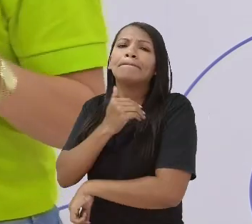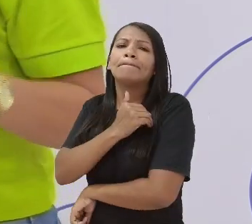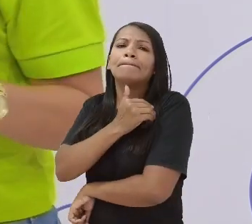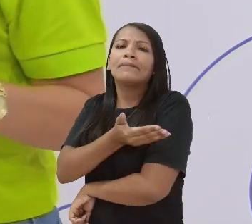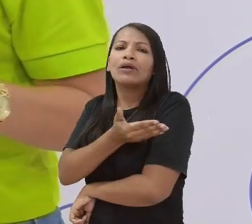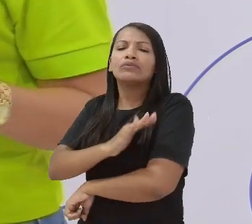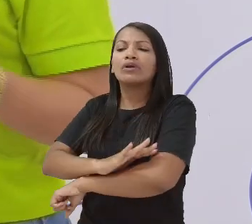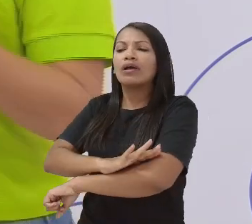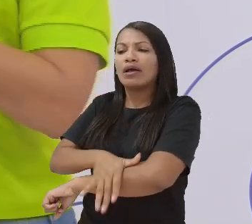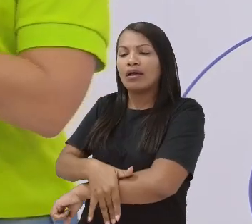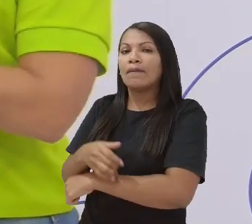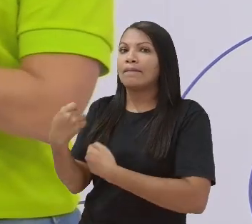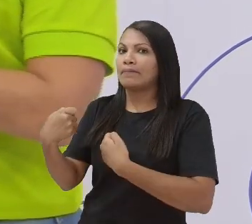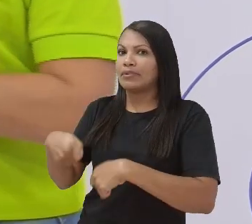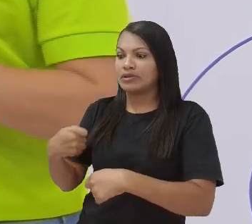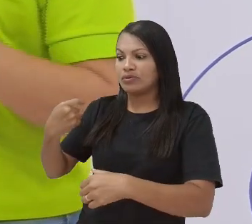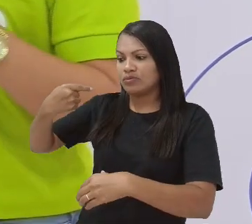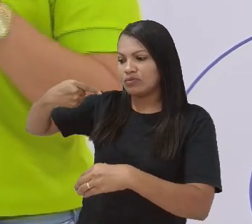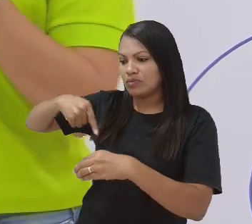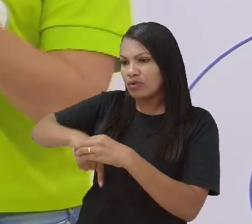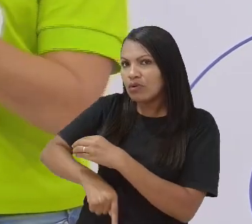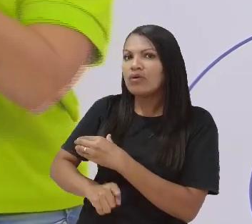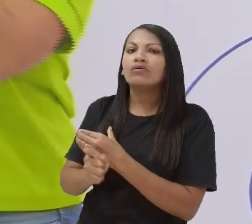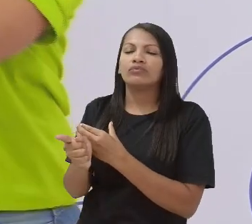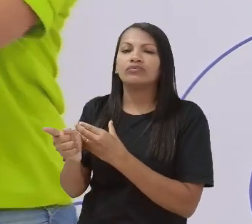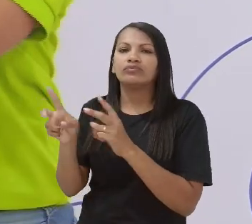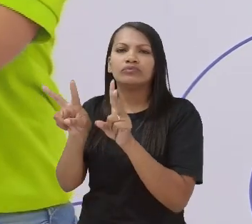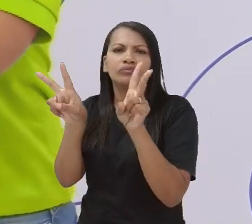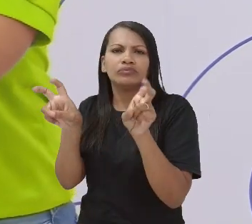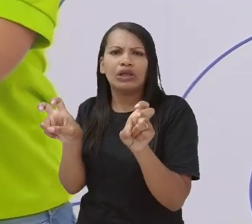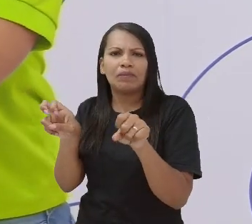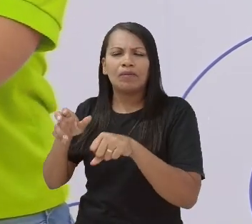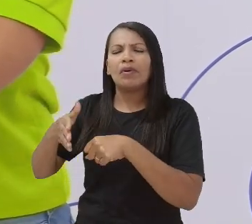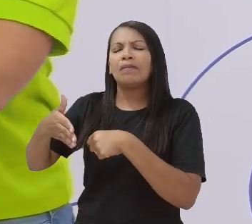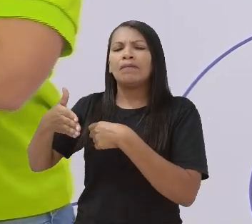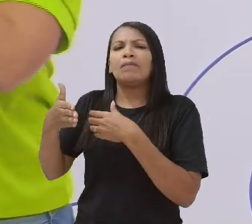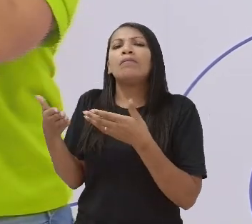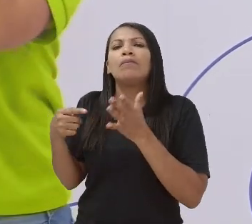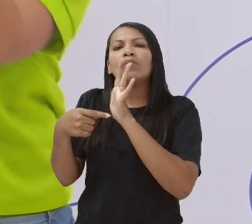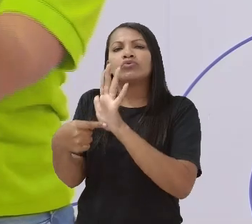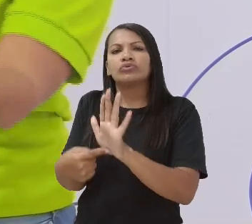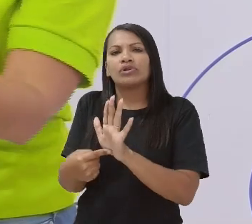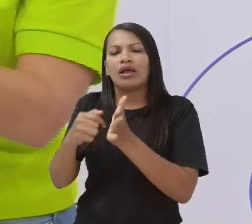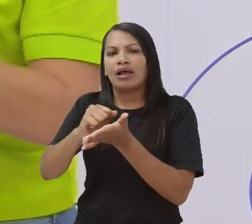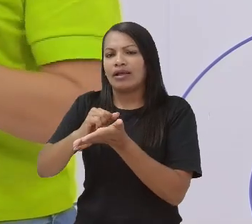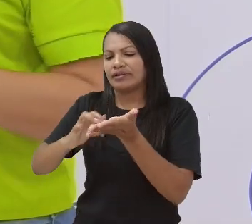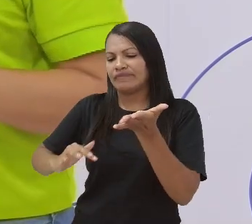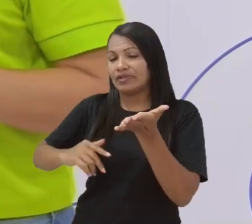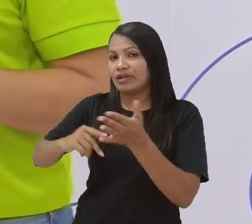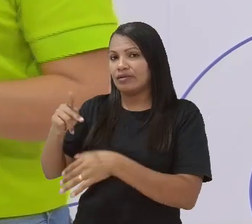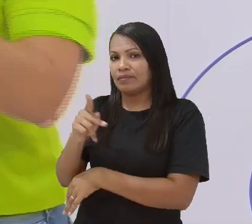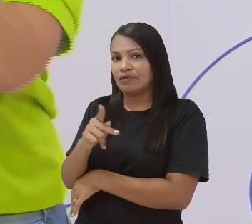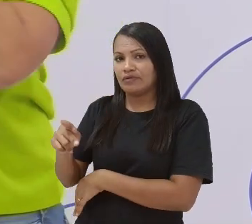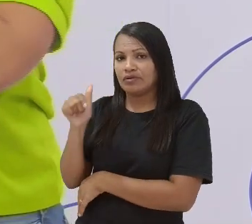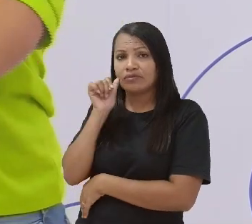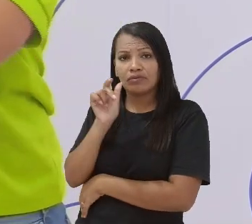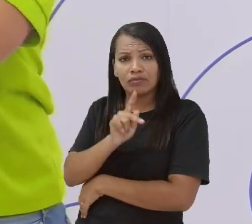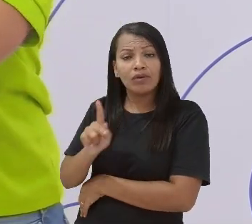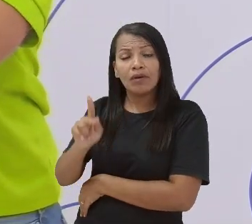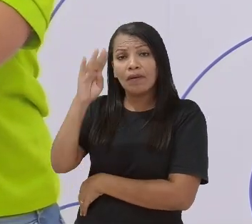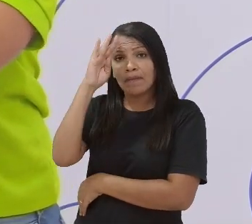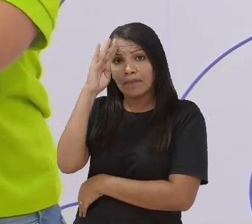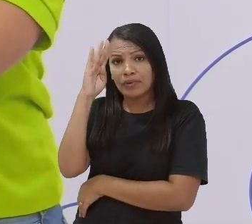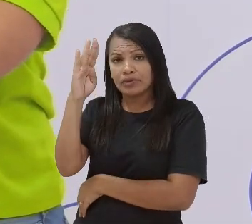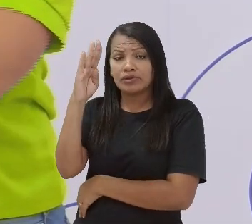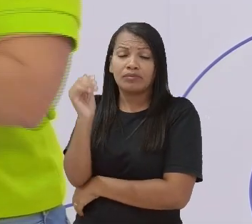aprofundar esse assunto e, lógico, para a gente conseguir propor as atividades para o nosso professor, para a nossa professora e principalmente